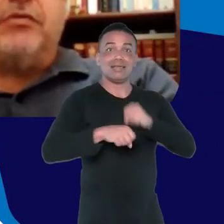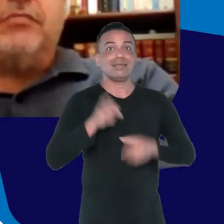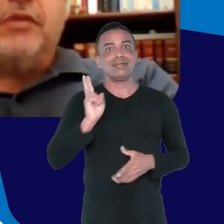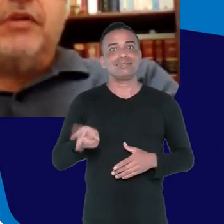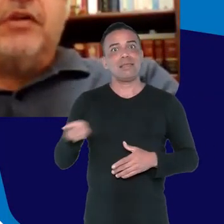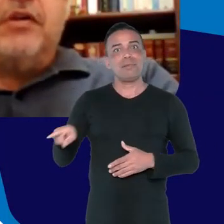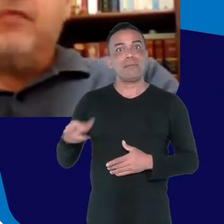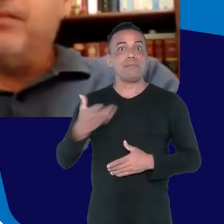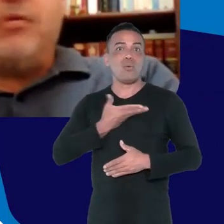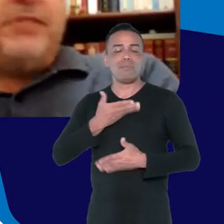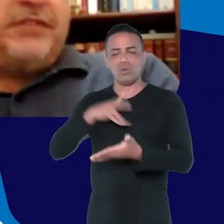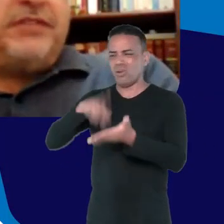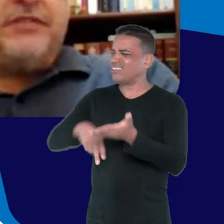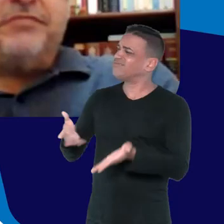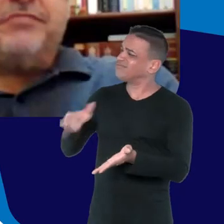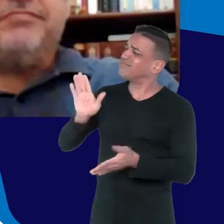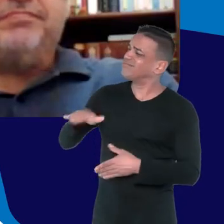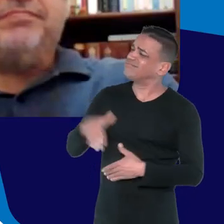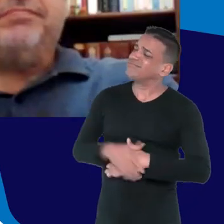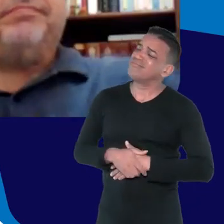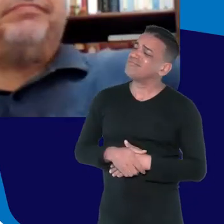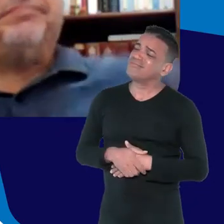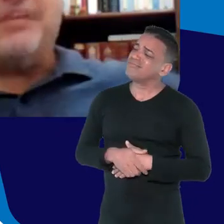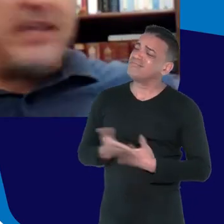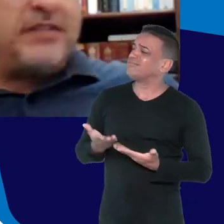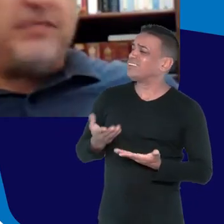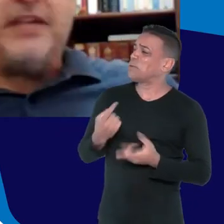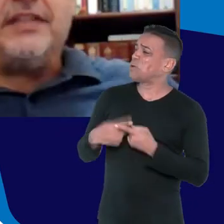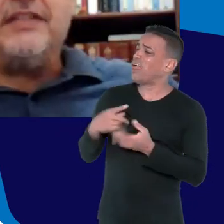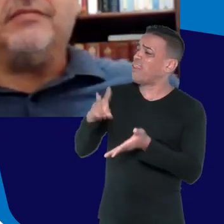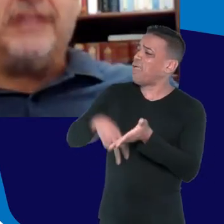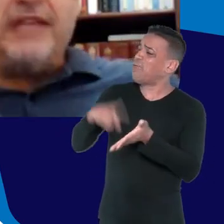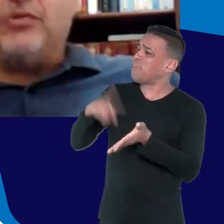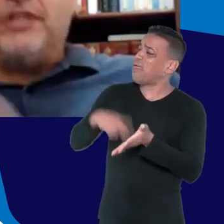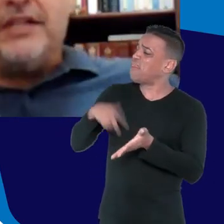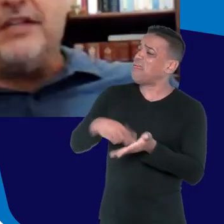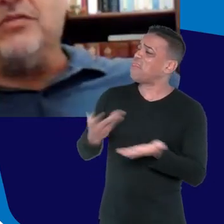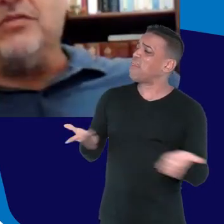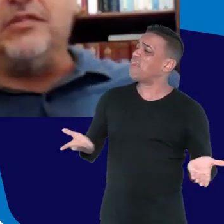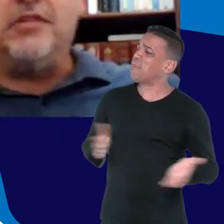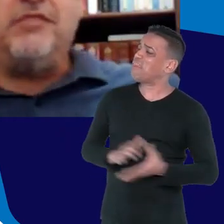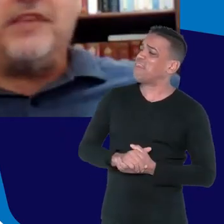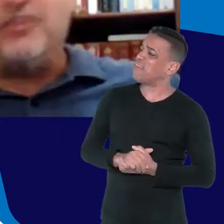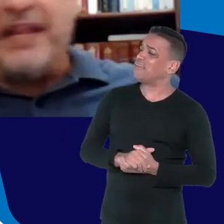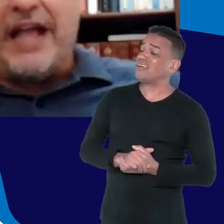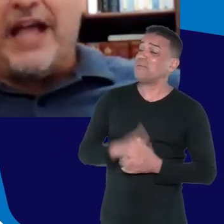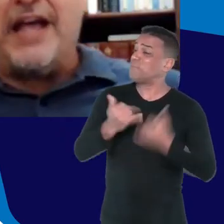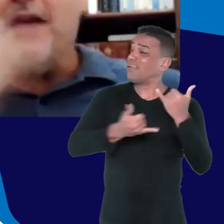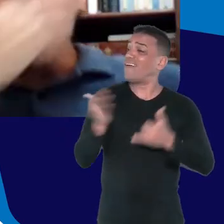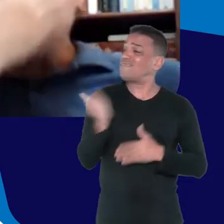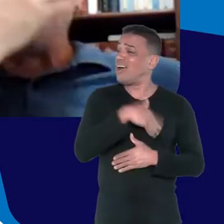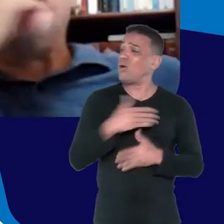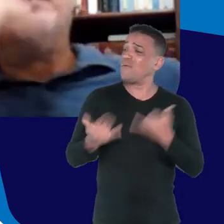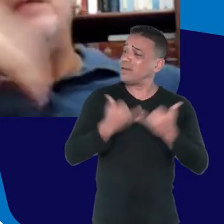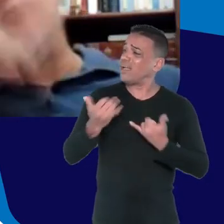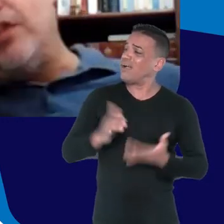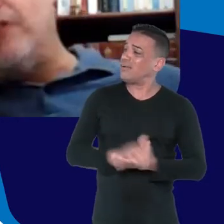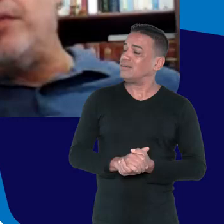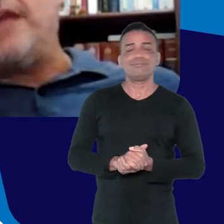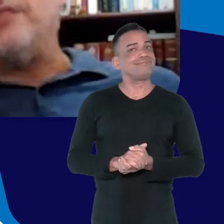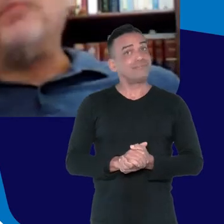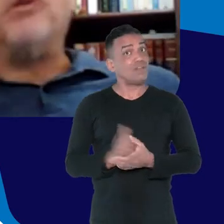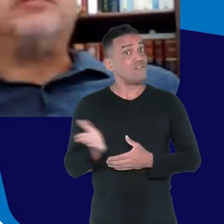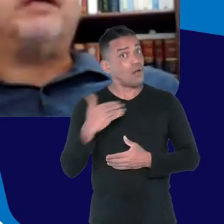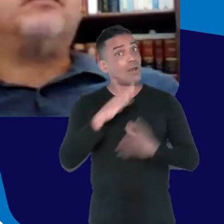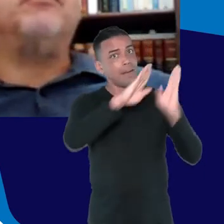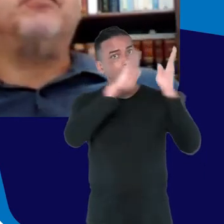lendo. Eu falei, pô, mas por que você fica lendo tanto, ao invés de brincar? Ele falou, não, vamos